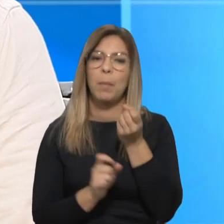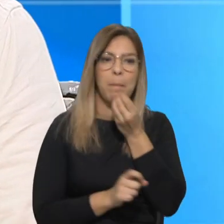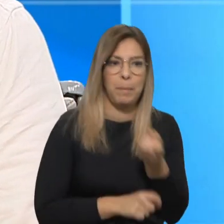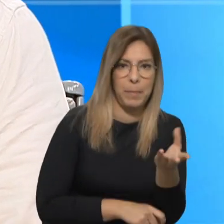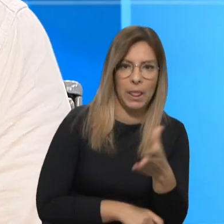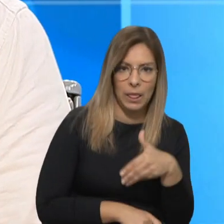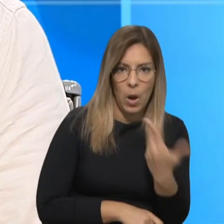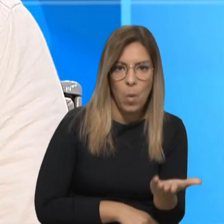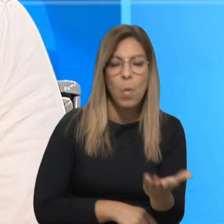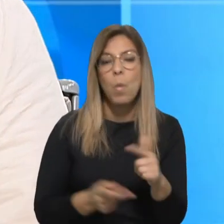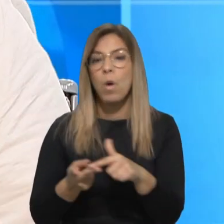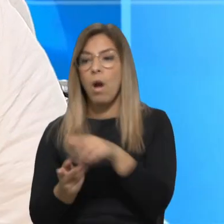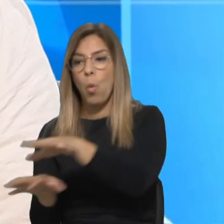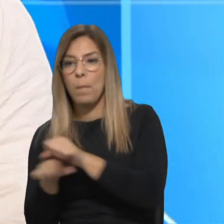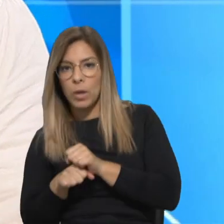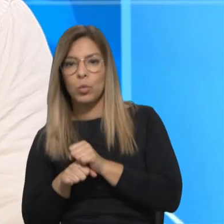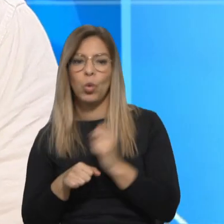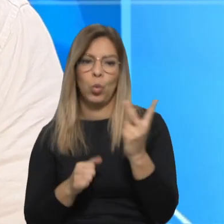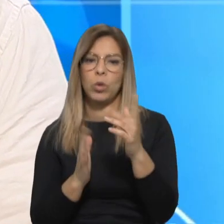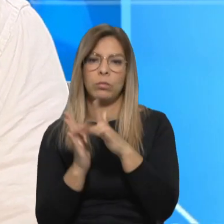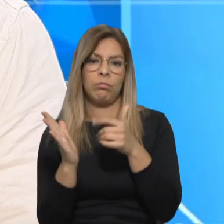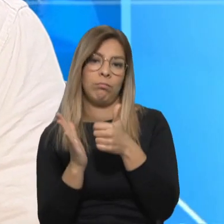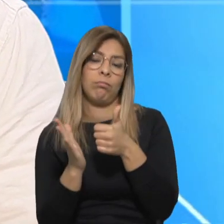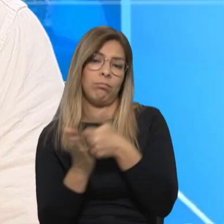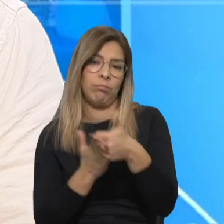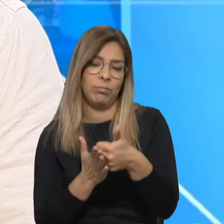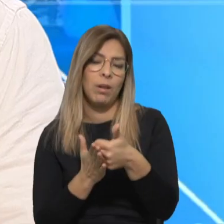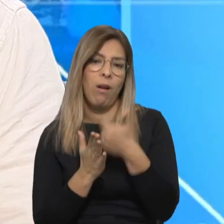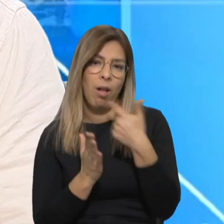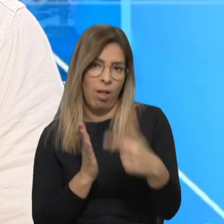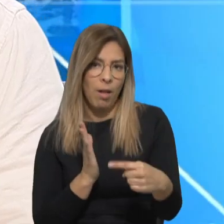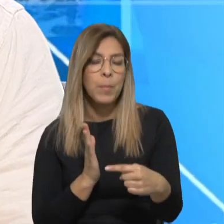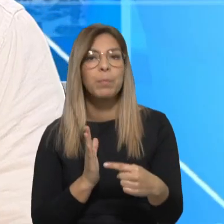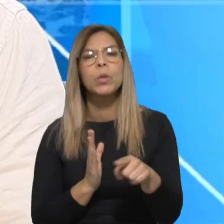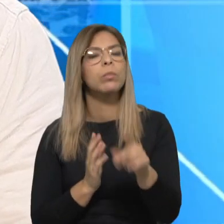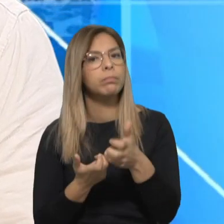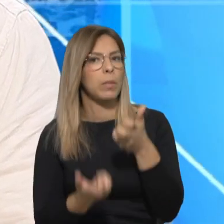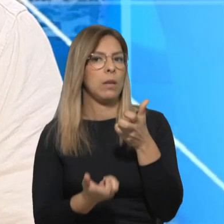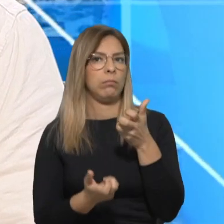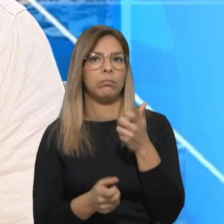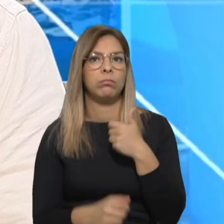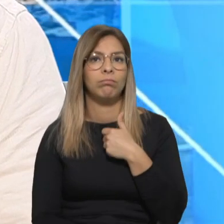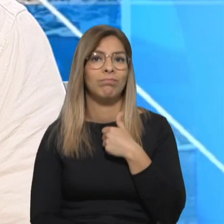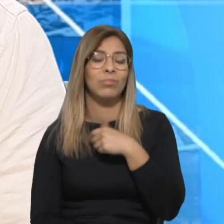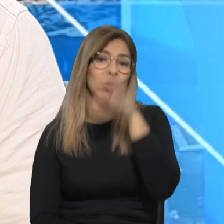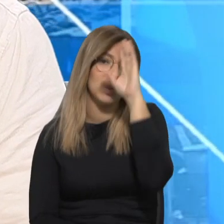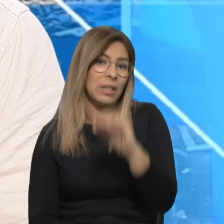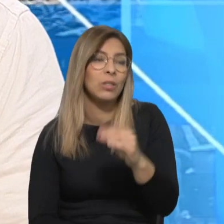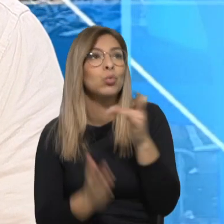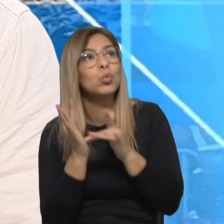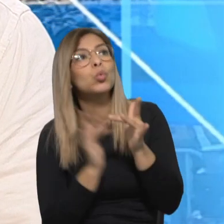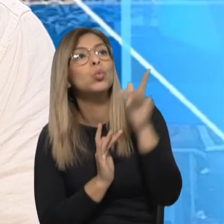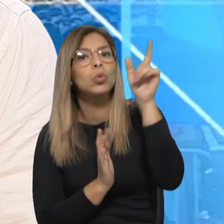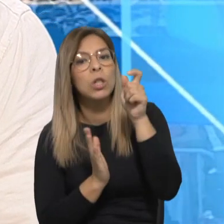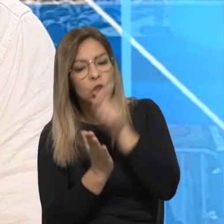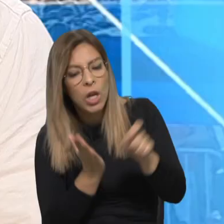Evangelho. Naturalmente, eu queria sobretudo sublinhar isto. Nós não sabemos muito bem o que Jesus terá escrito